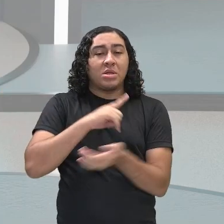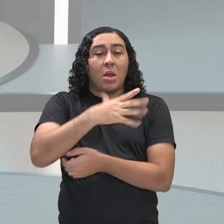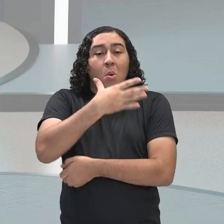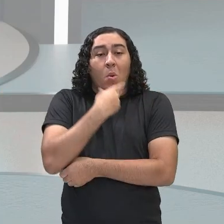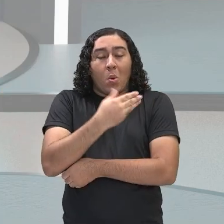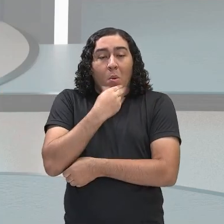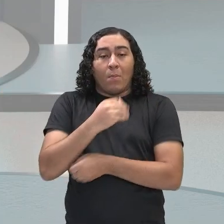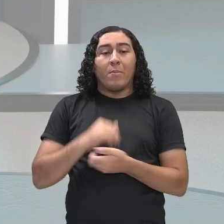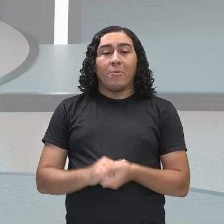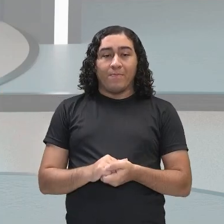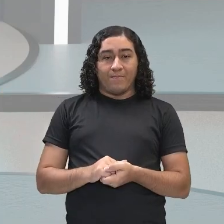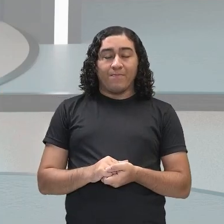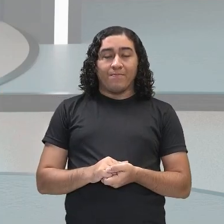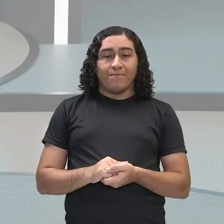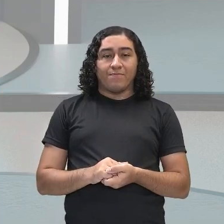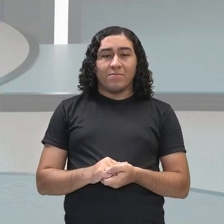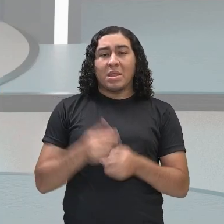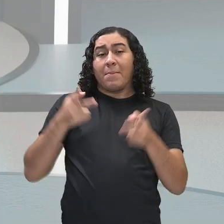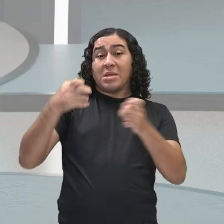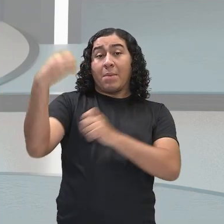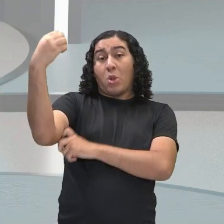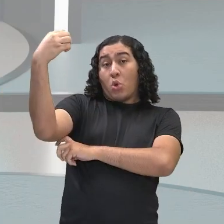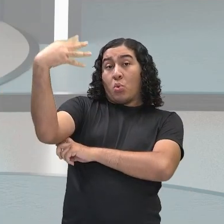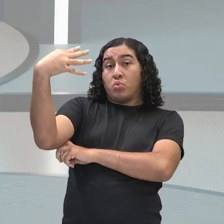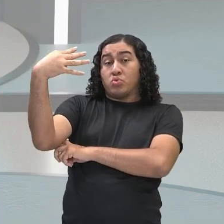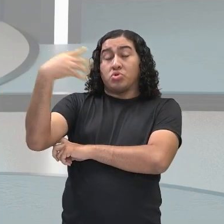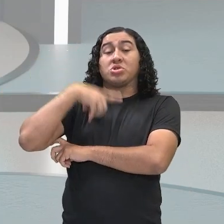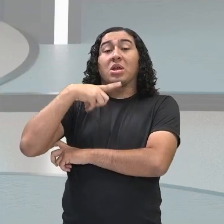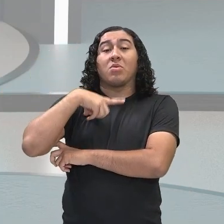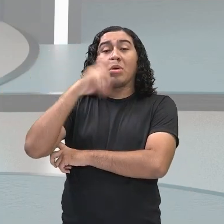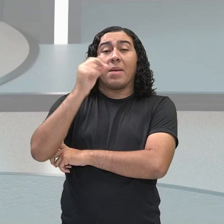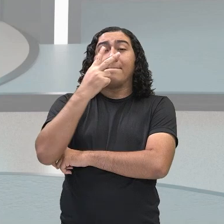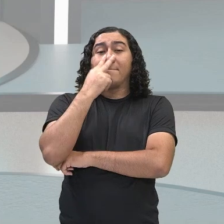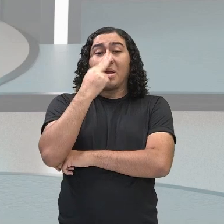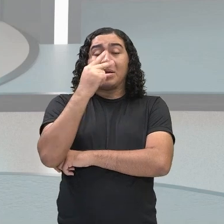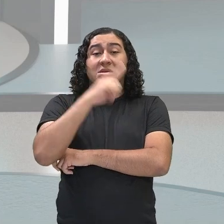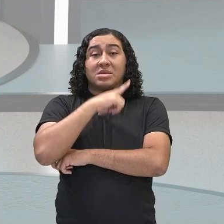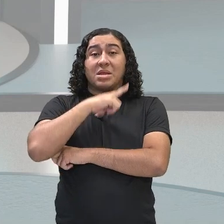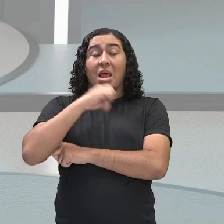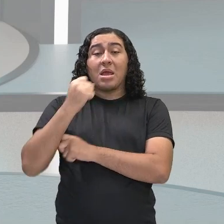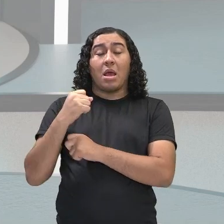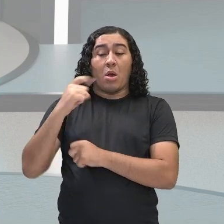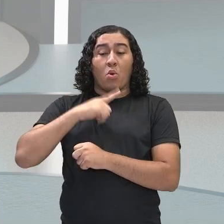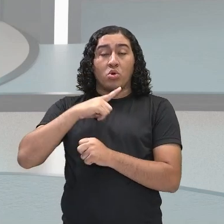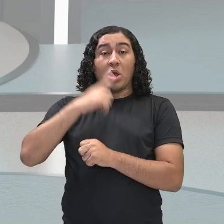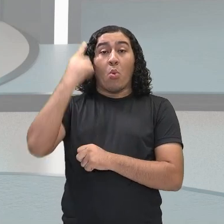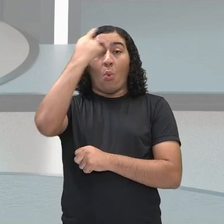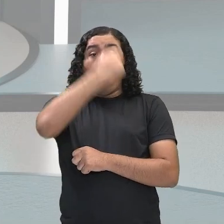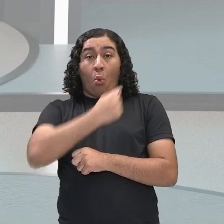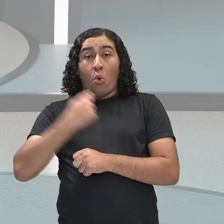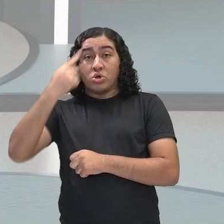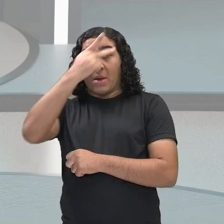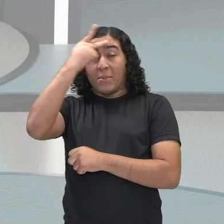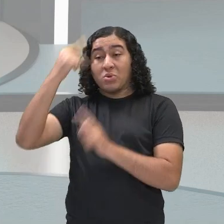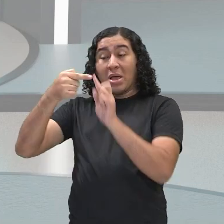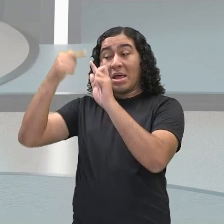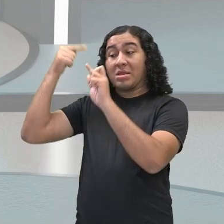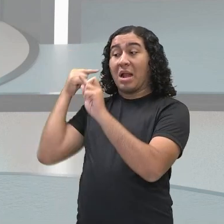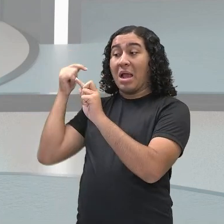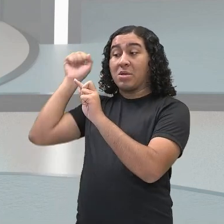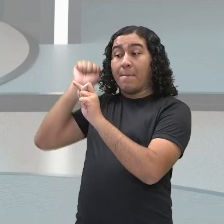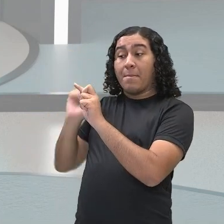da luz, vocês percebem que é uma obra que ela tem um fundo escuro, então ela causa um